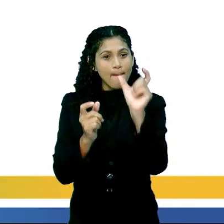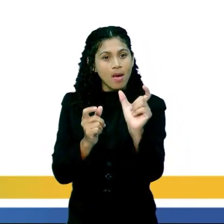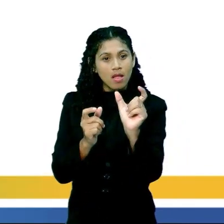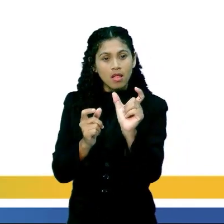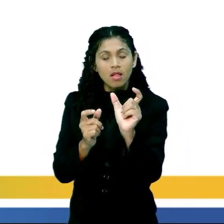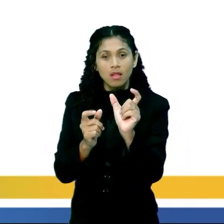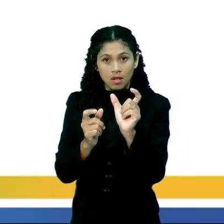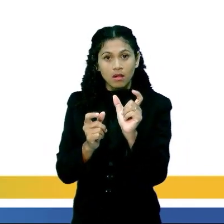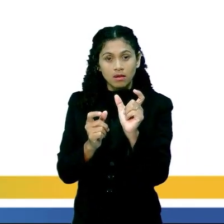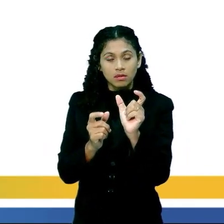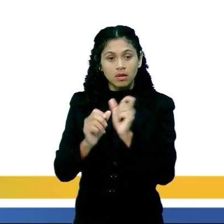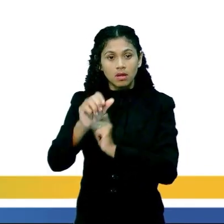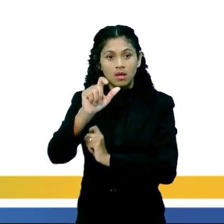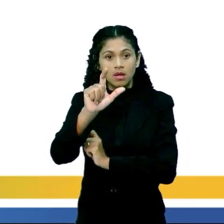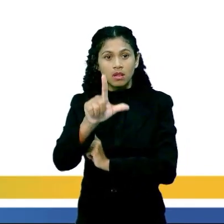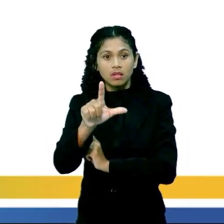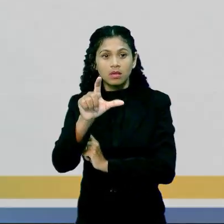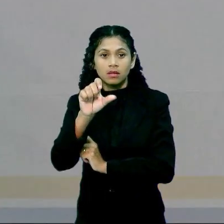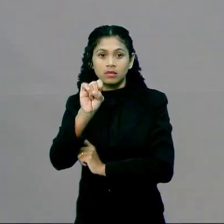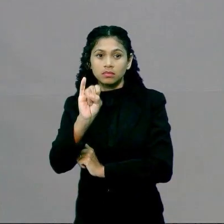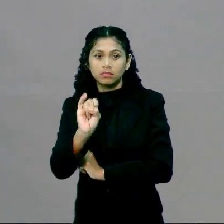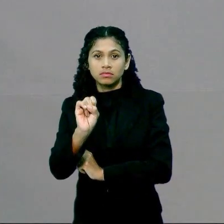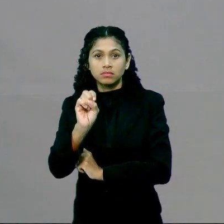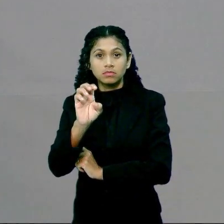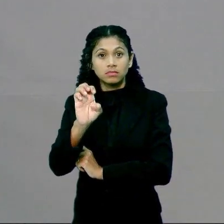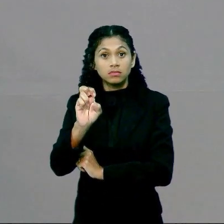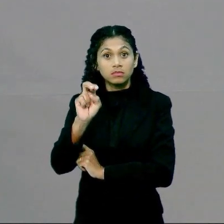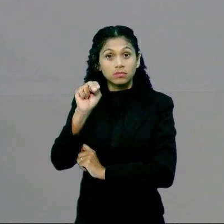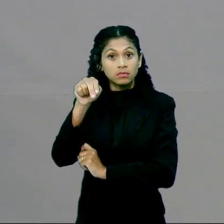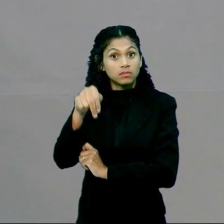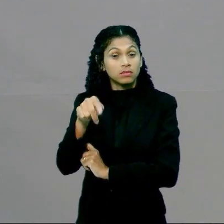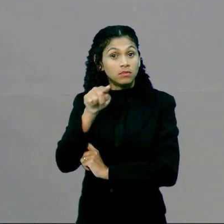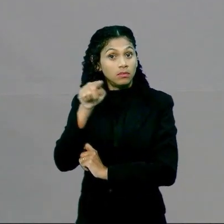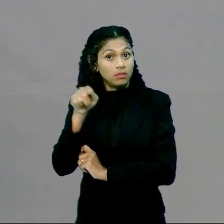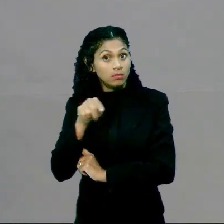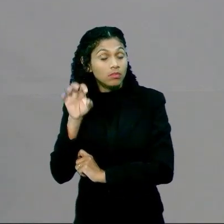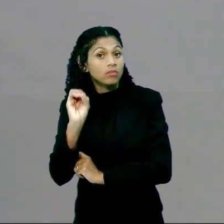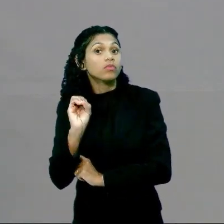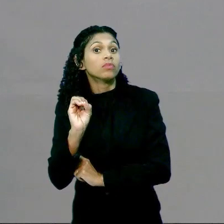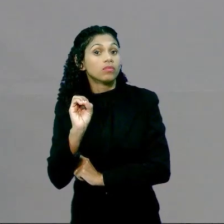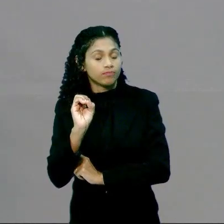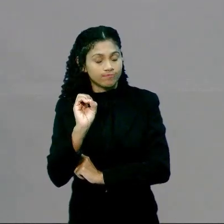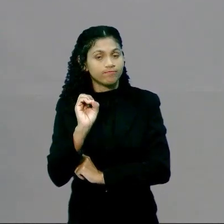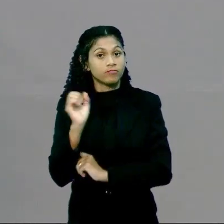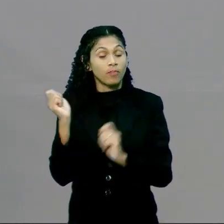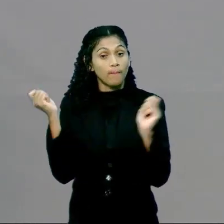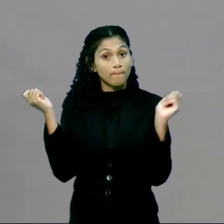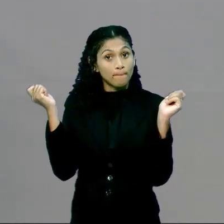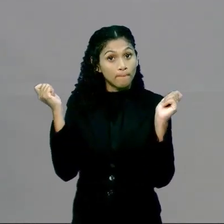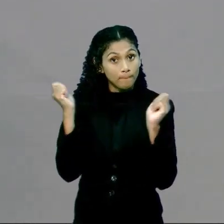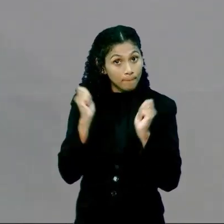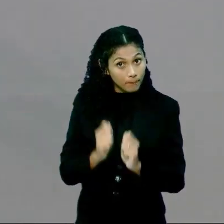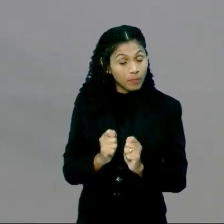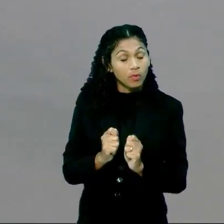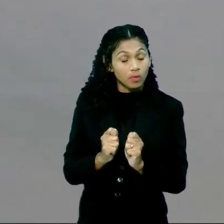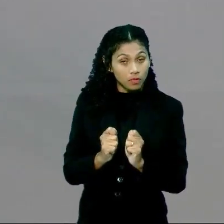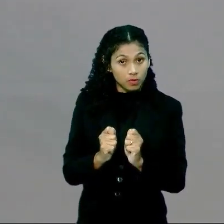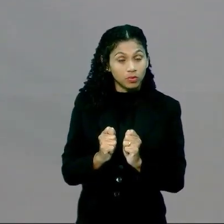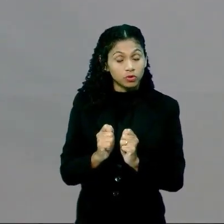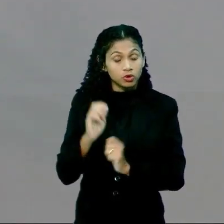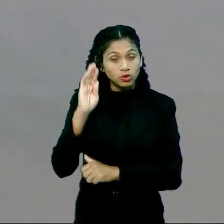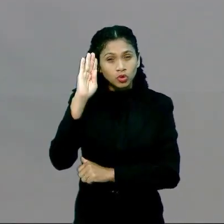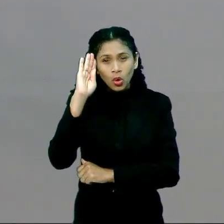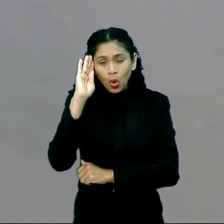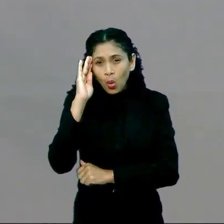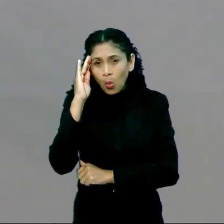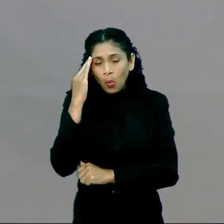ser compreendida. Galera, quando a gente fala pode, né, eu estou falando de uma possibilidade. Não estou falando que ela